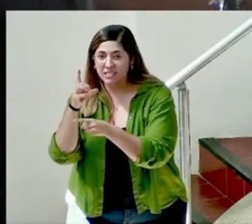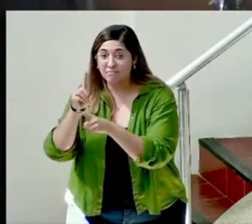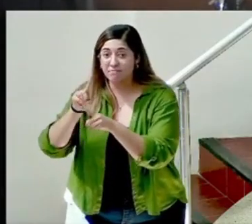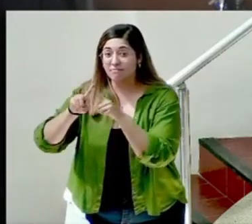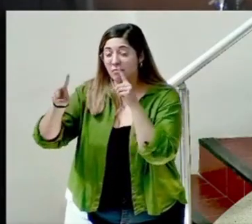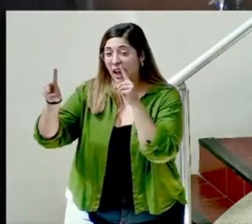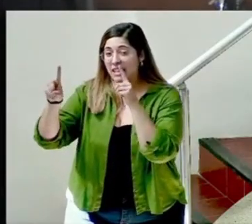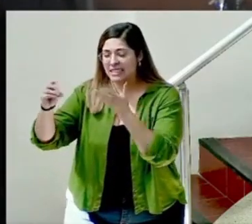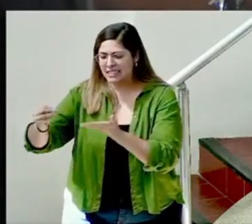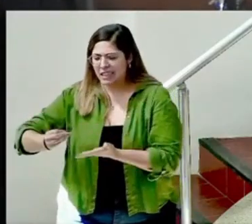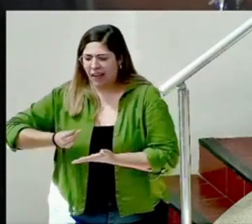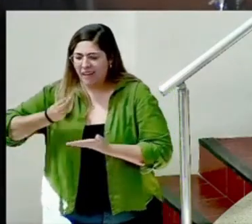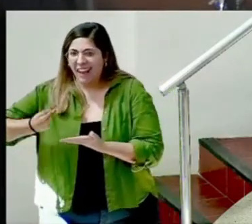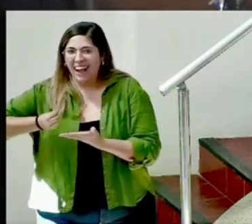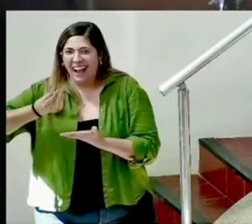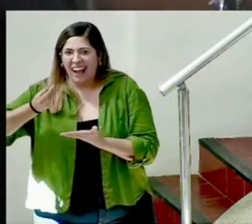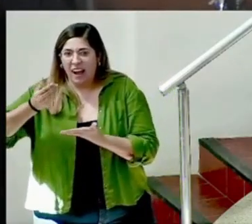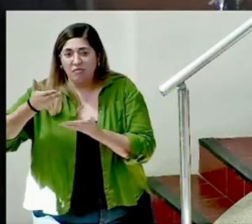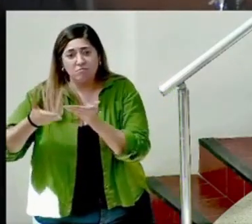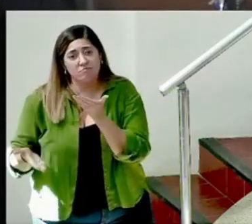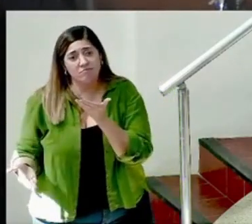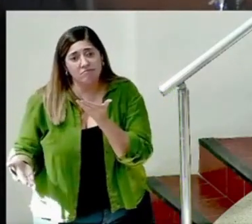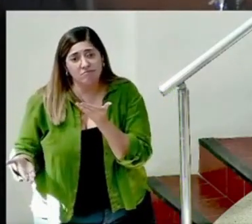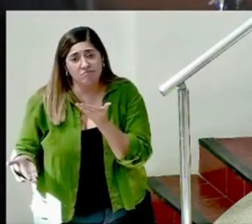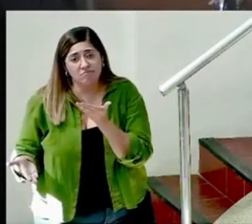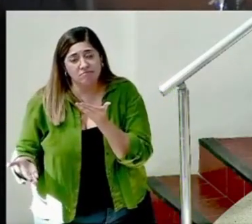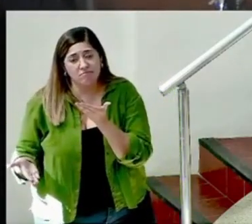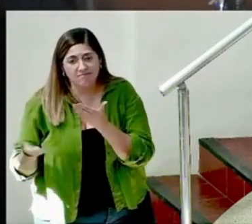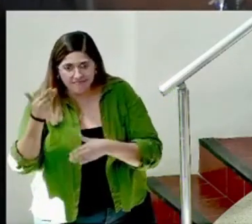se não crerem no Evangelho e em Jesus Cristo,